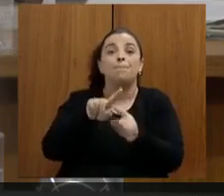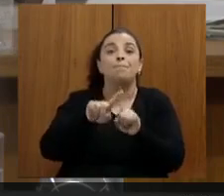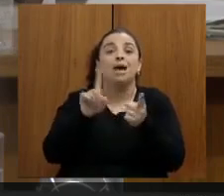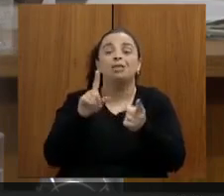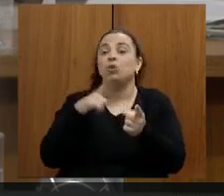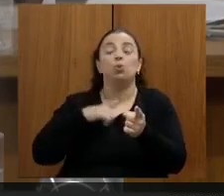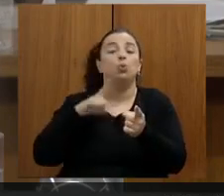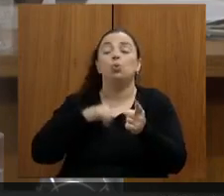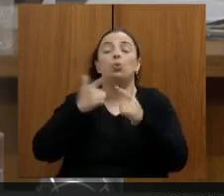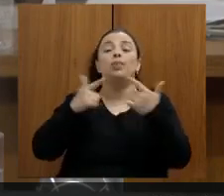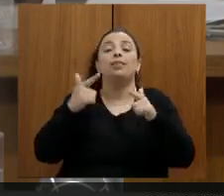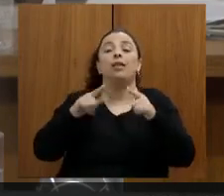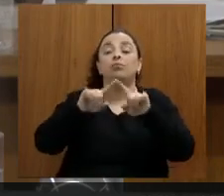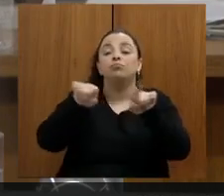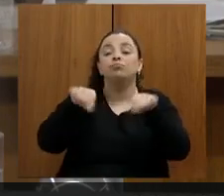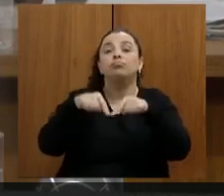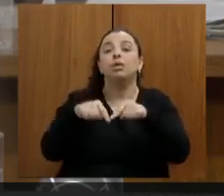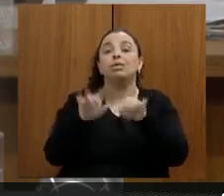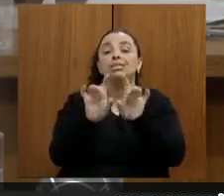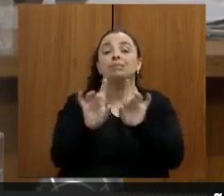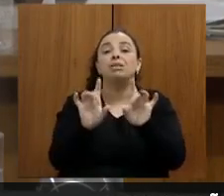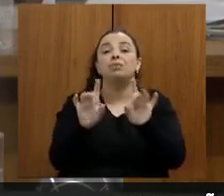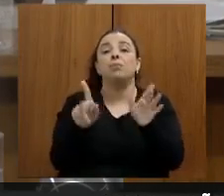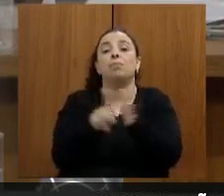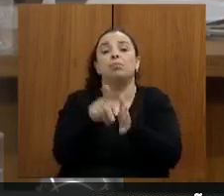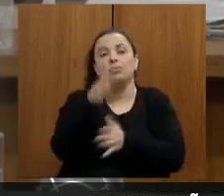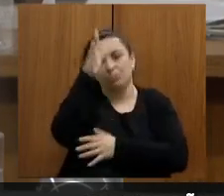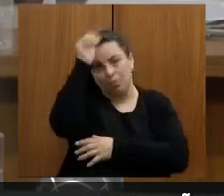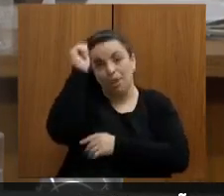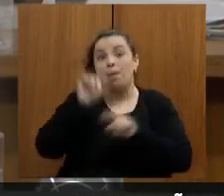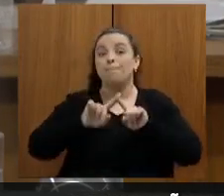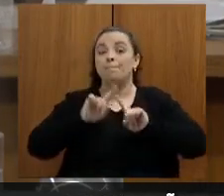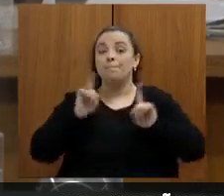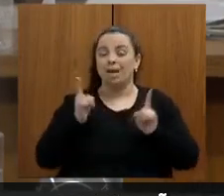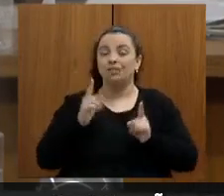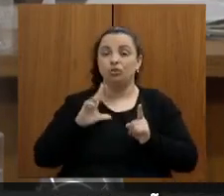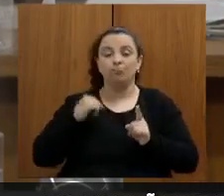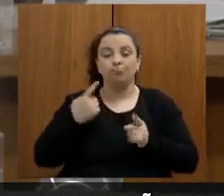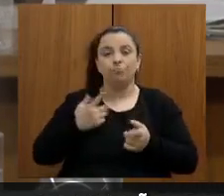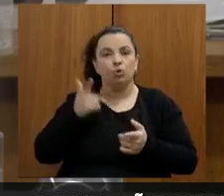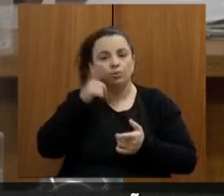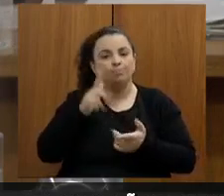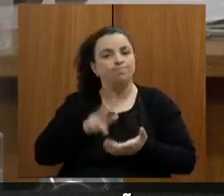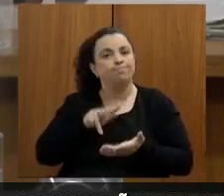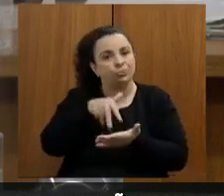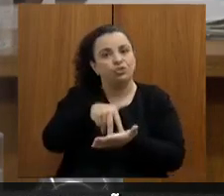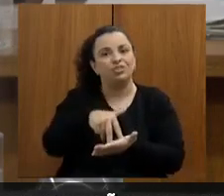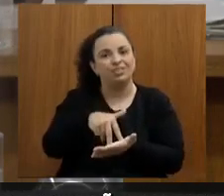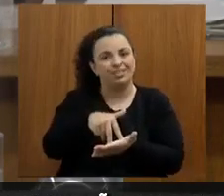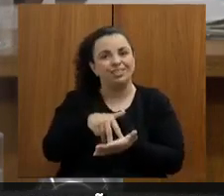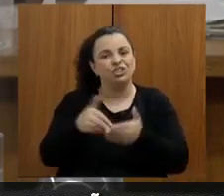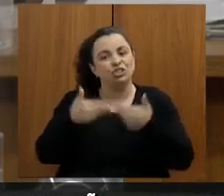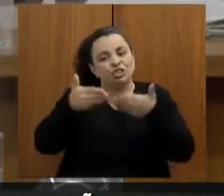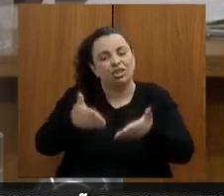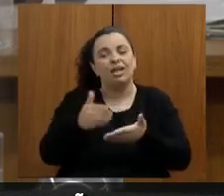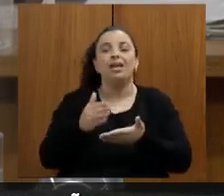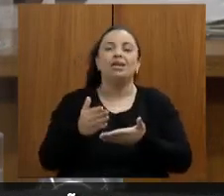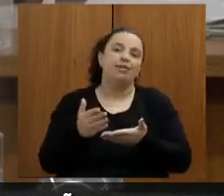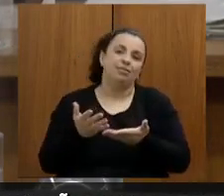específica o que nós podemos fazer para ampliar nós estamos fazendo